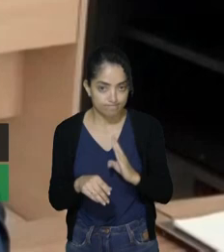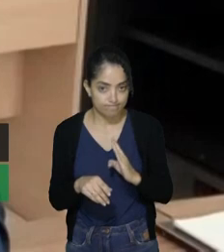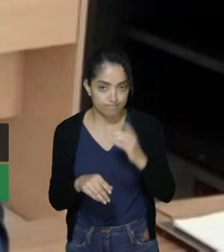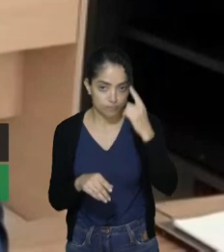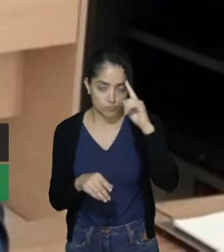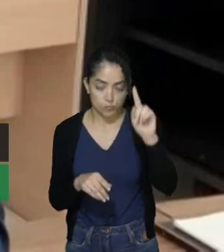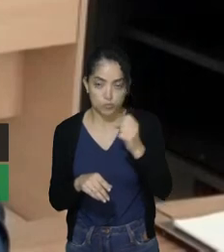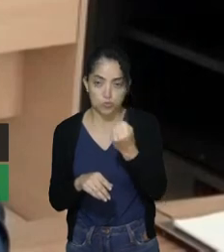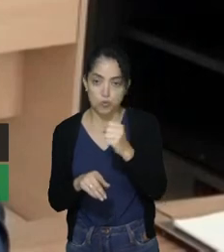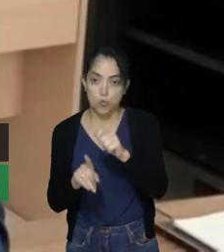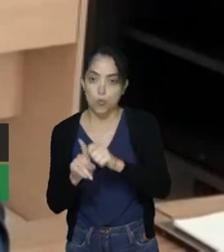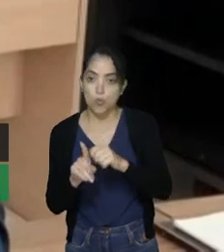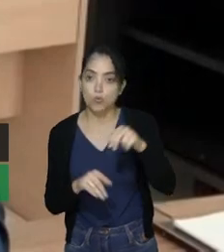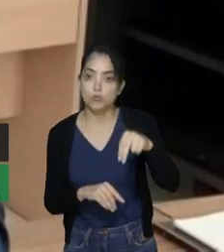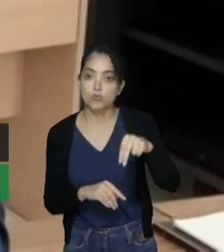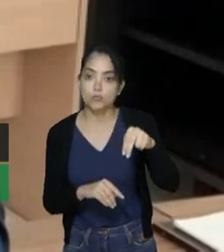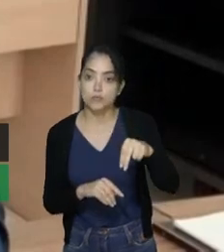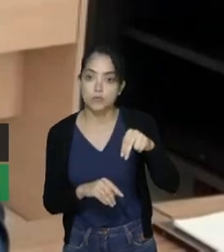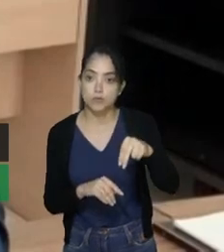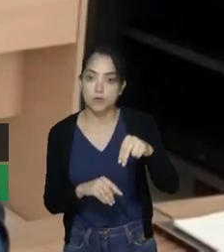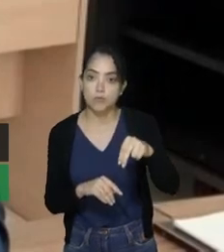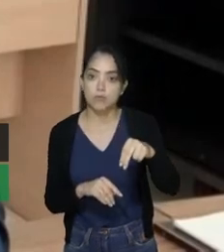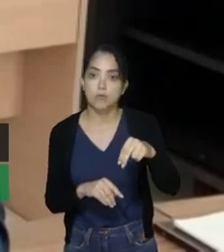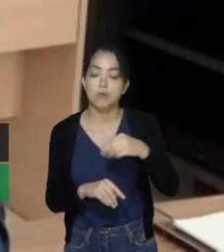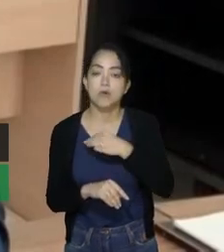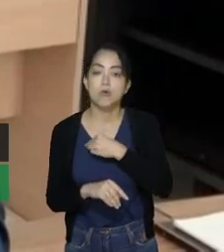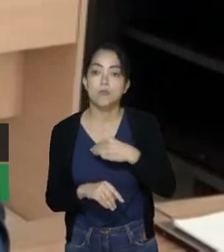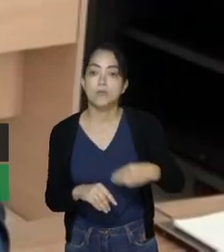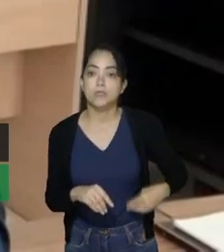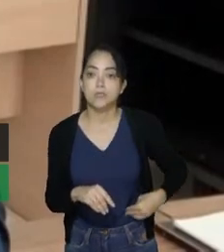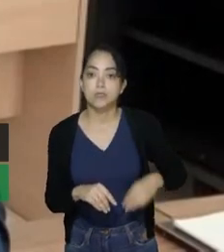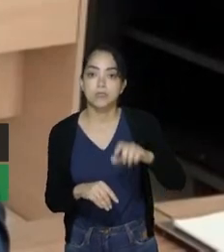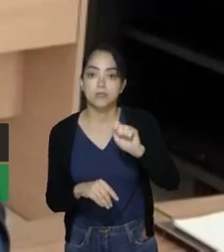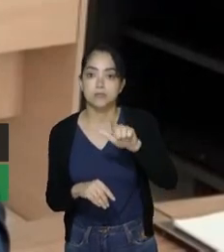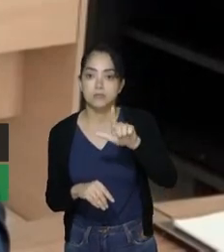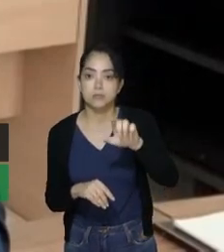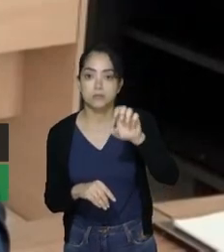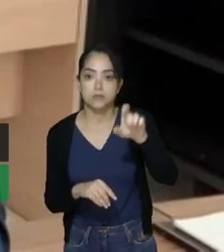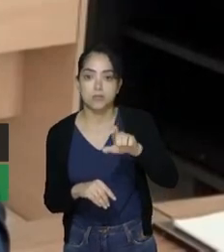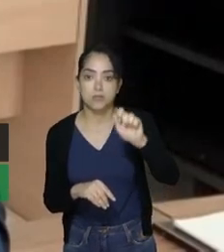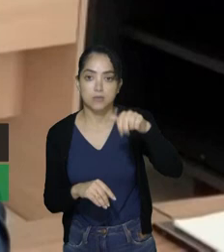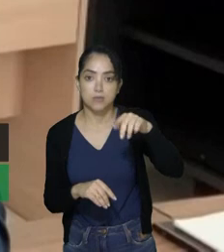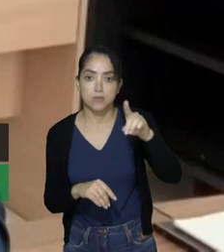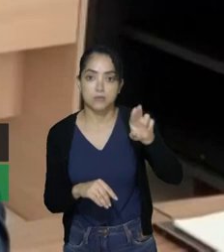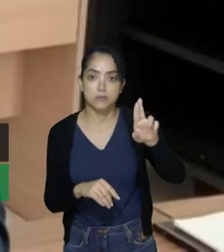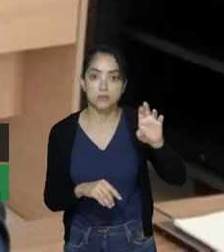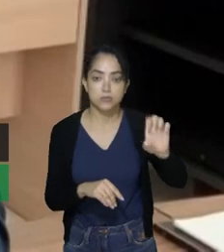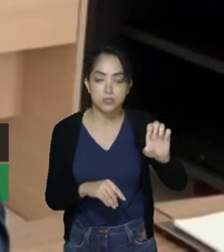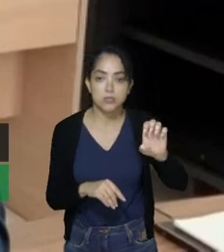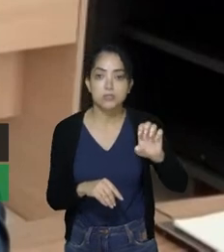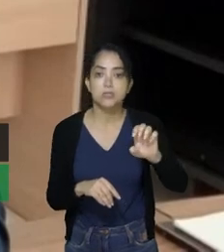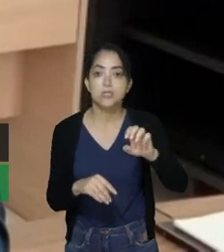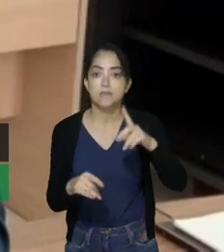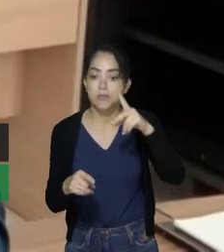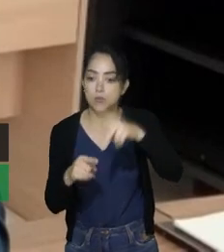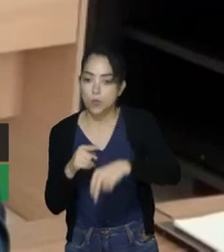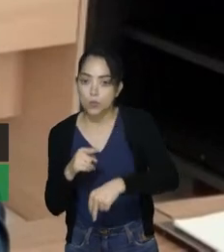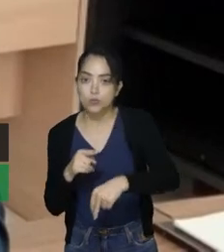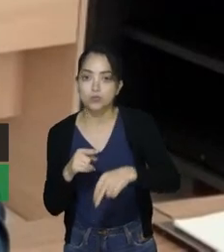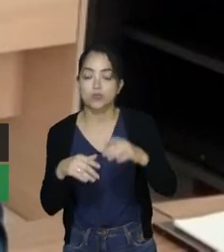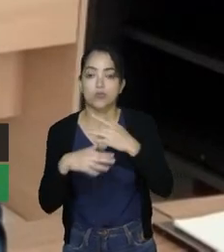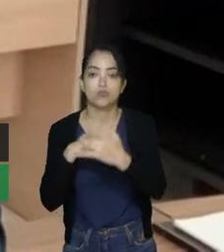8 de novembro, o ministro Alexandre de Moraes me baniu das redes sociais, imputando uma multa